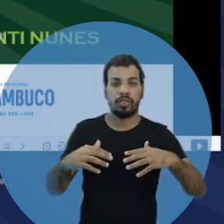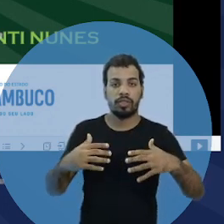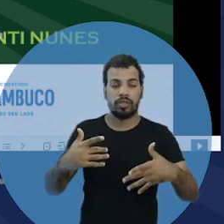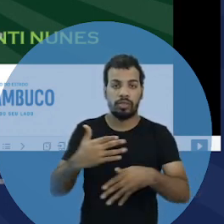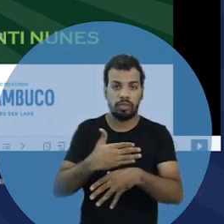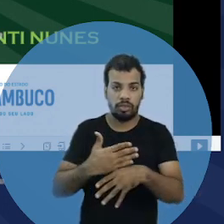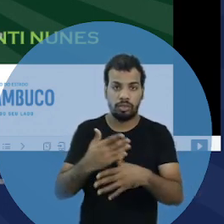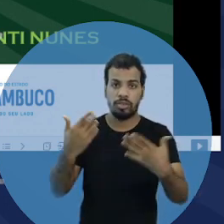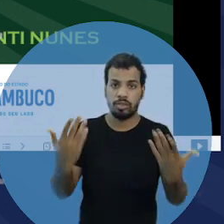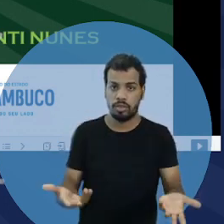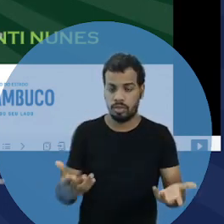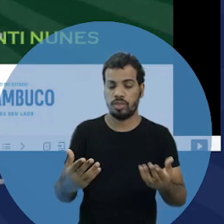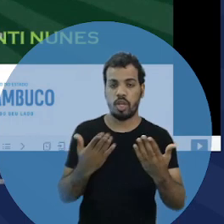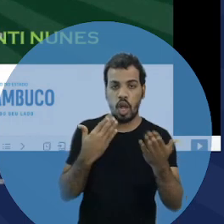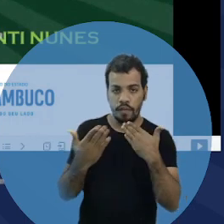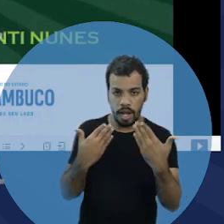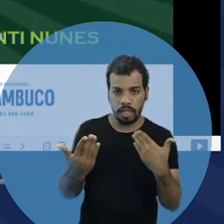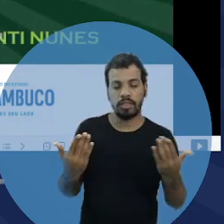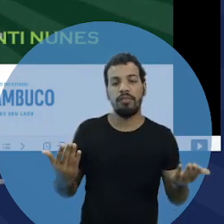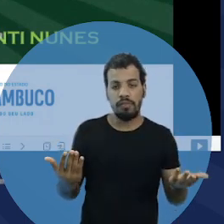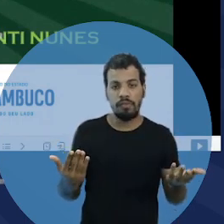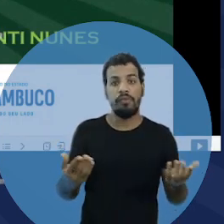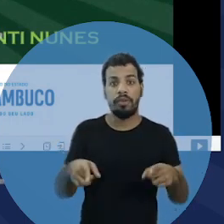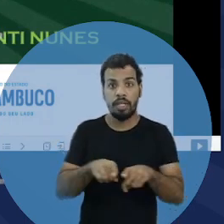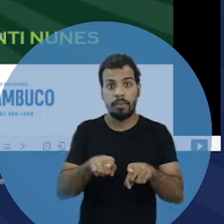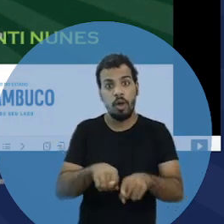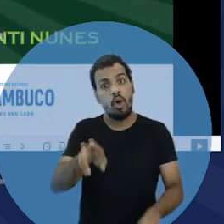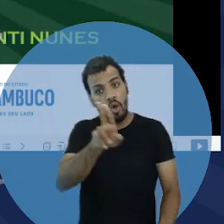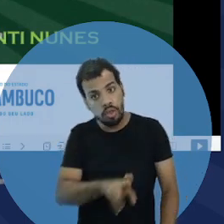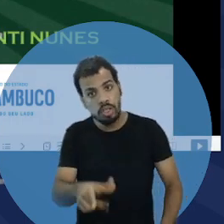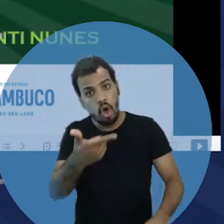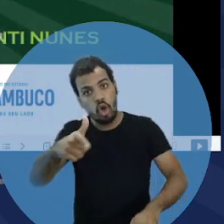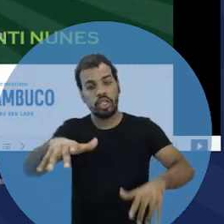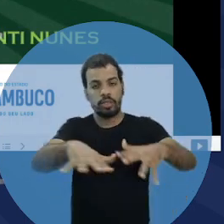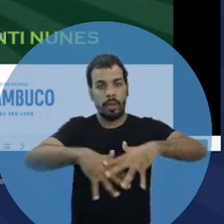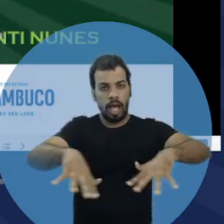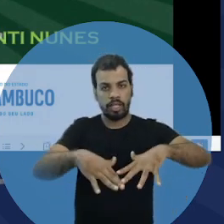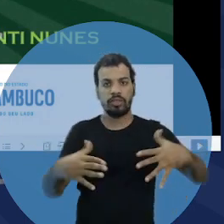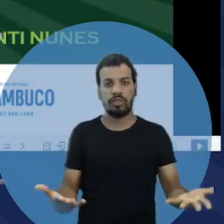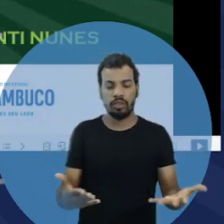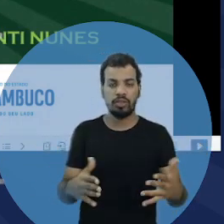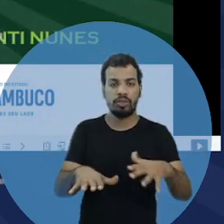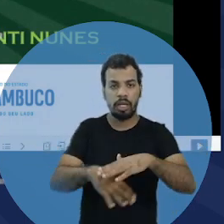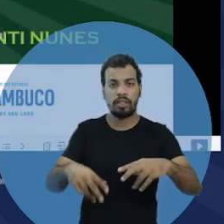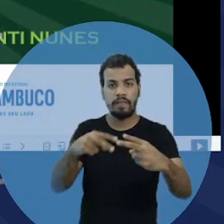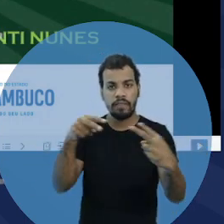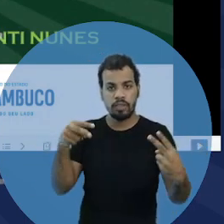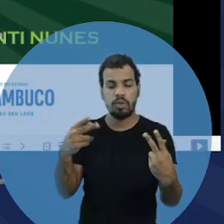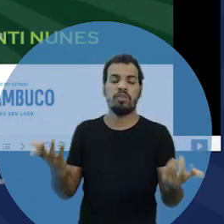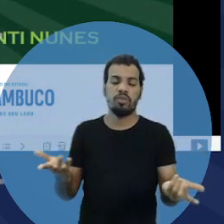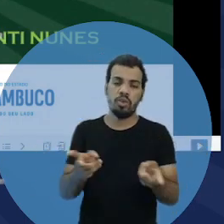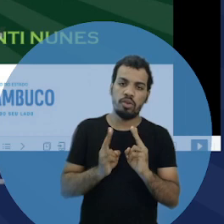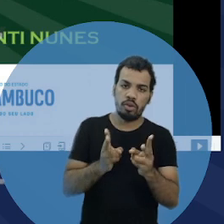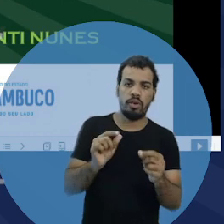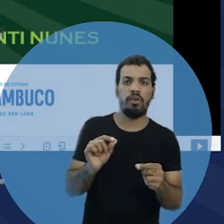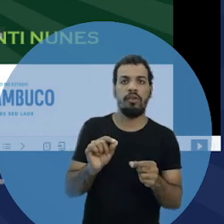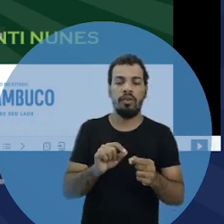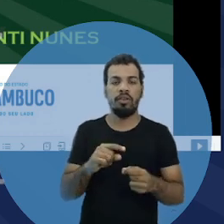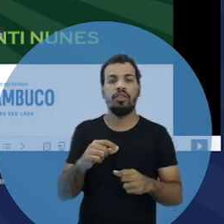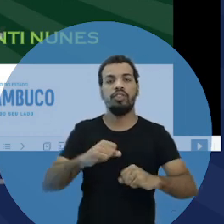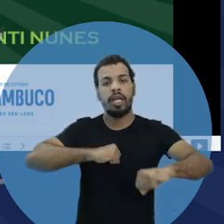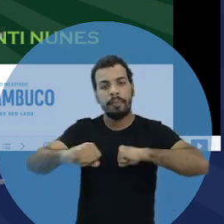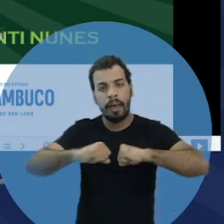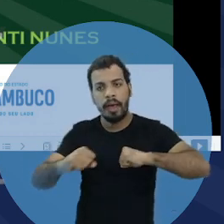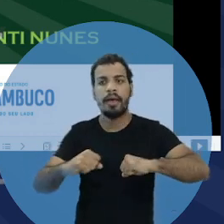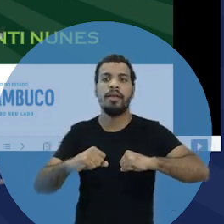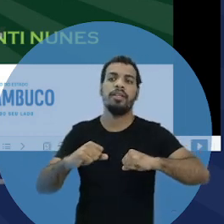conversa, e utilizar um outro espaço, o espaço virtual, para a gente continuar com os nossos debates, as nossas dúvidas,